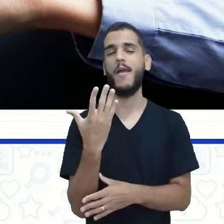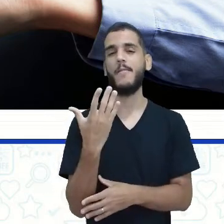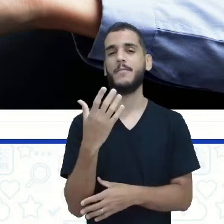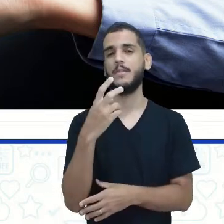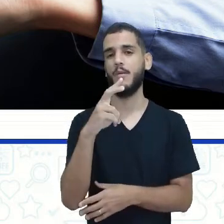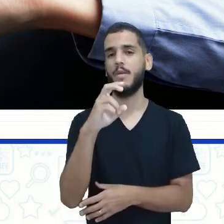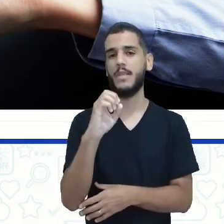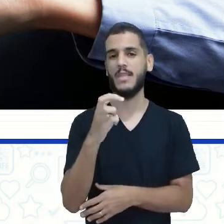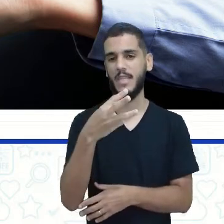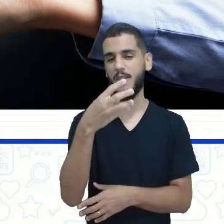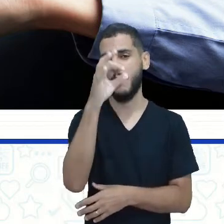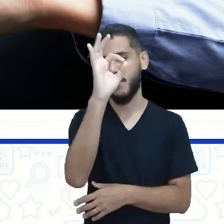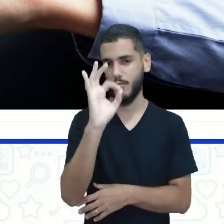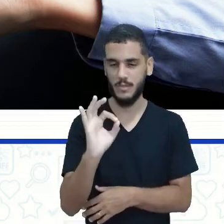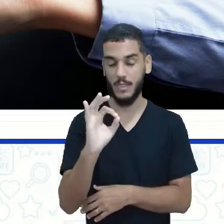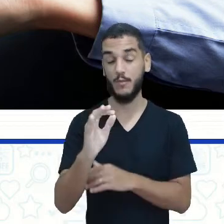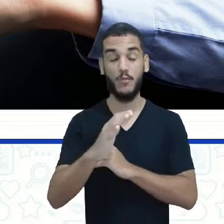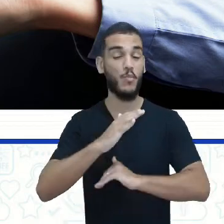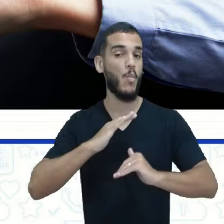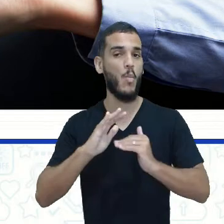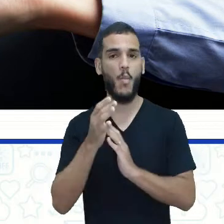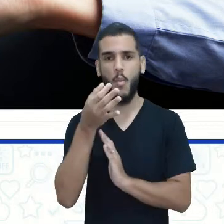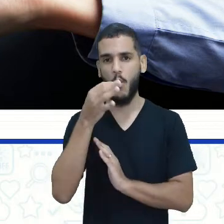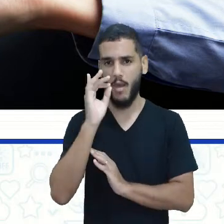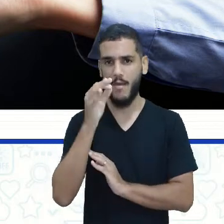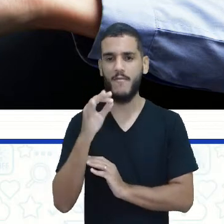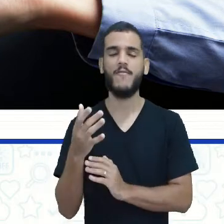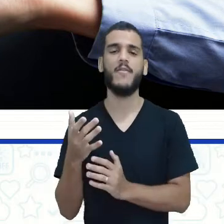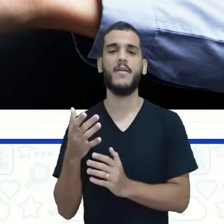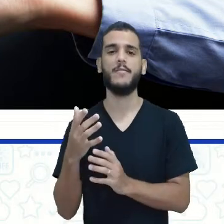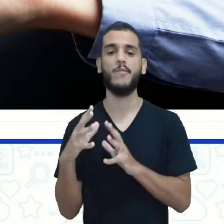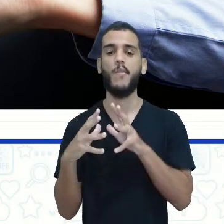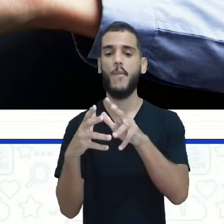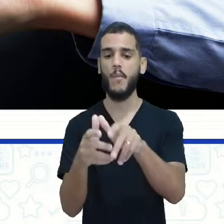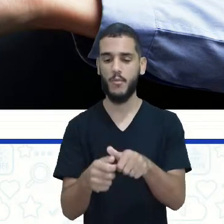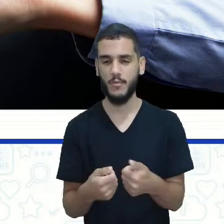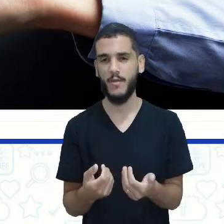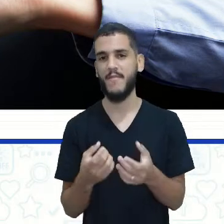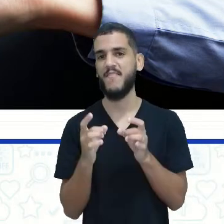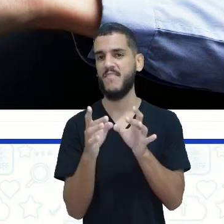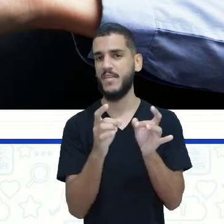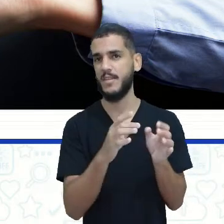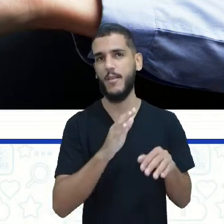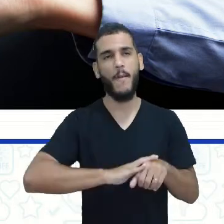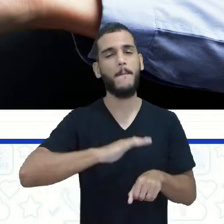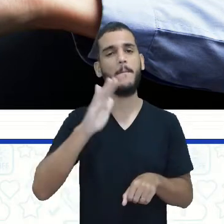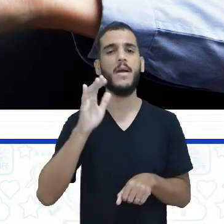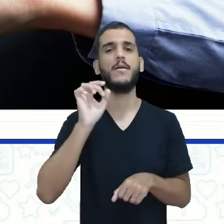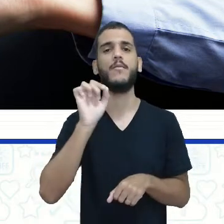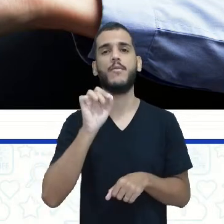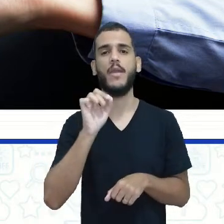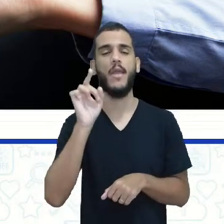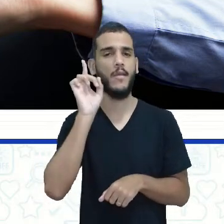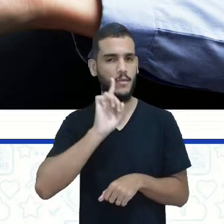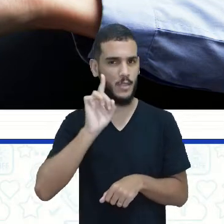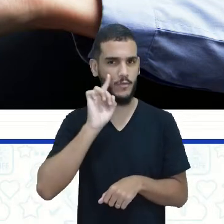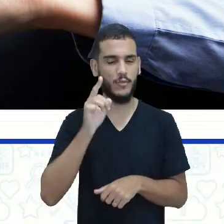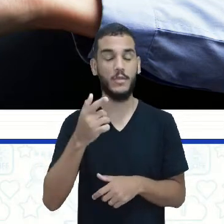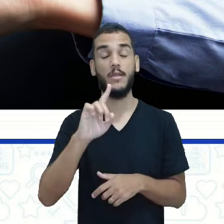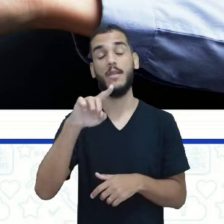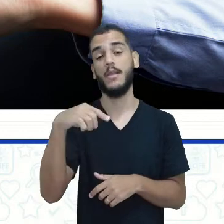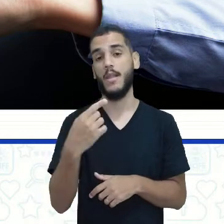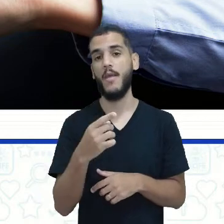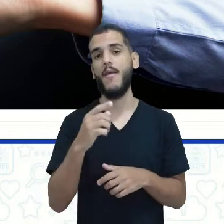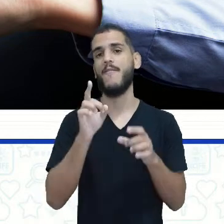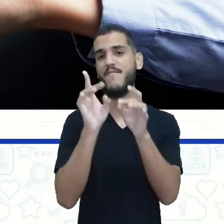café consumido no mundo e basicamente vendido para o mercado americano, e do mercado americano revendia o nosso produto. Então